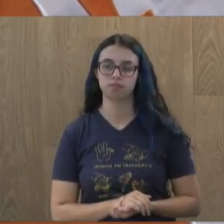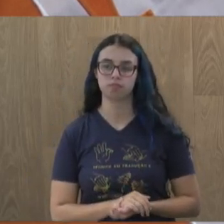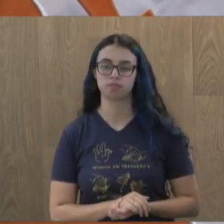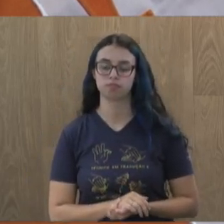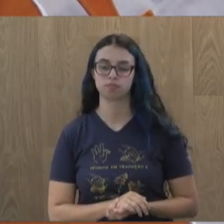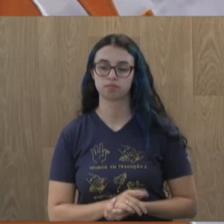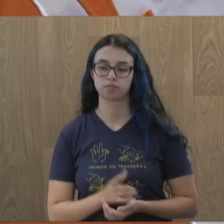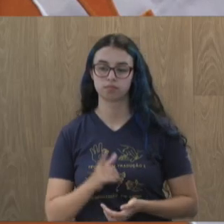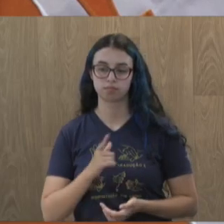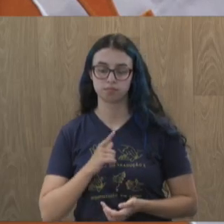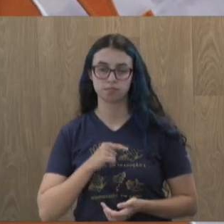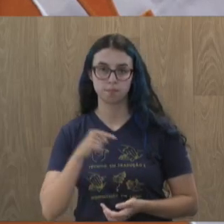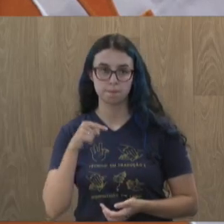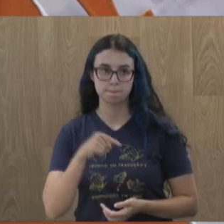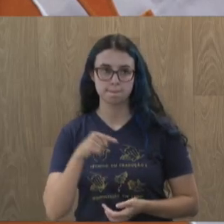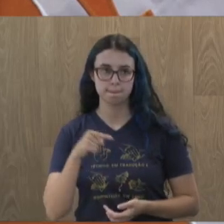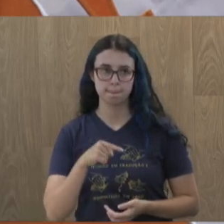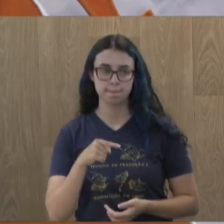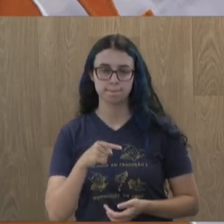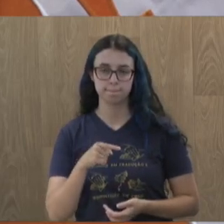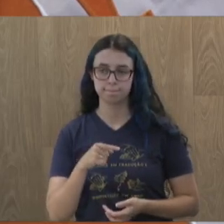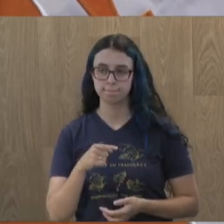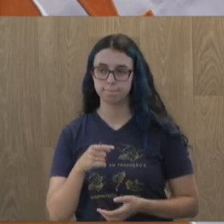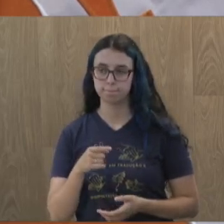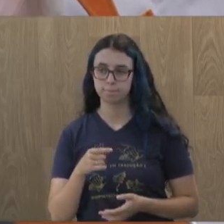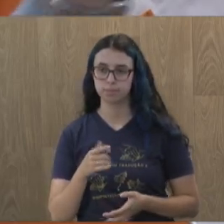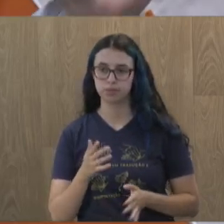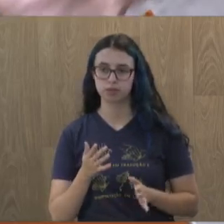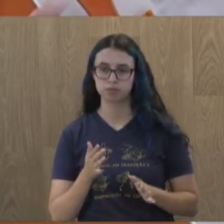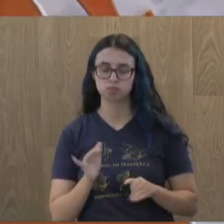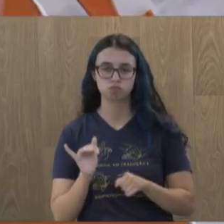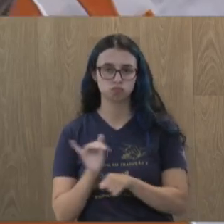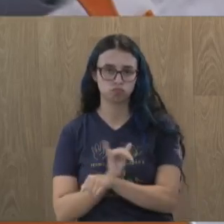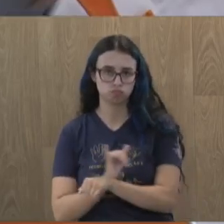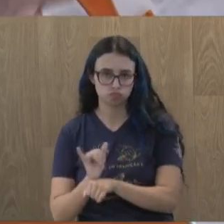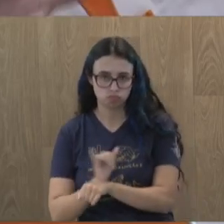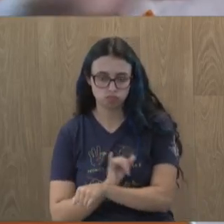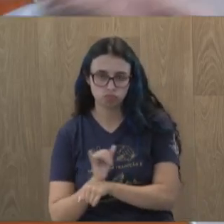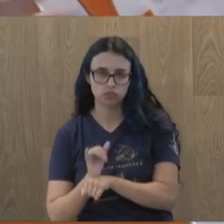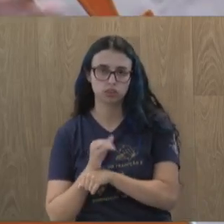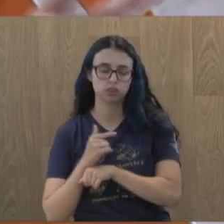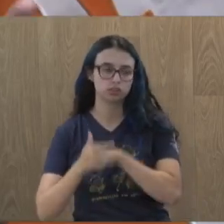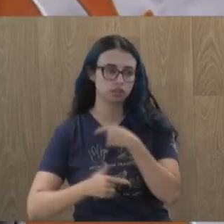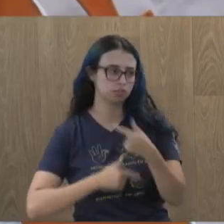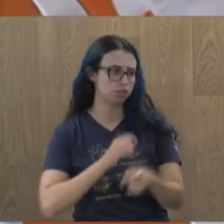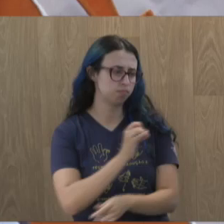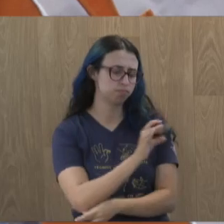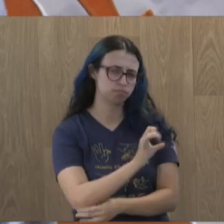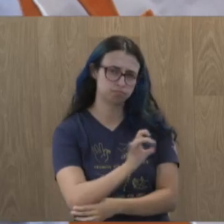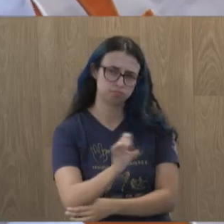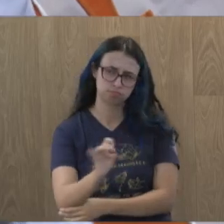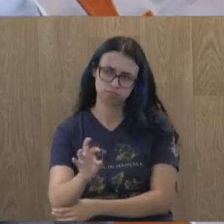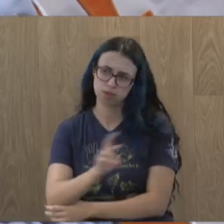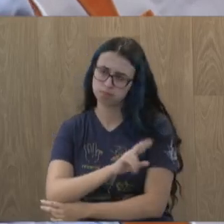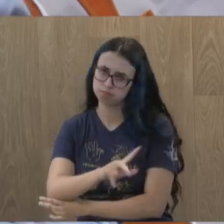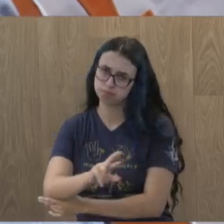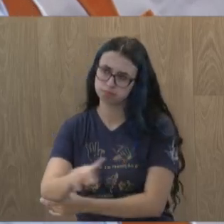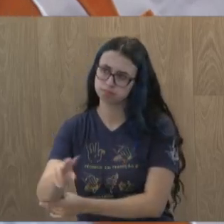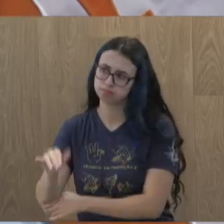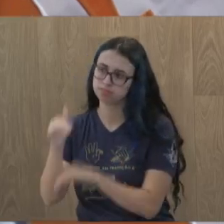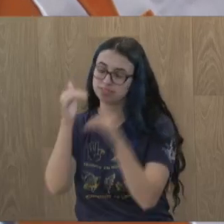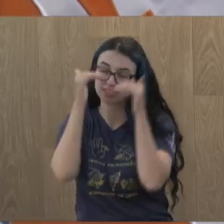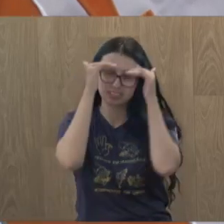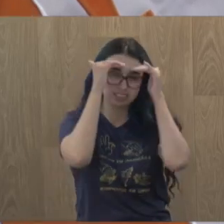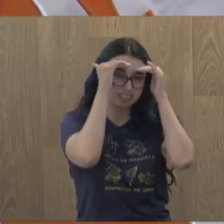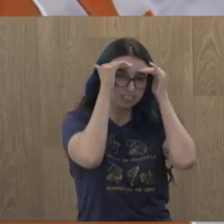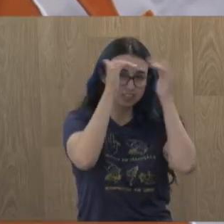Nós temos aqui uma forma de trabalhar. Cada um tem sua forma de trabalhar. Eu respeito todos. E eu queria